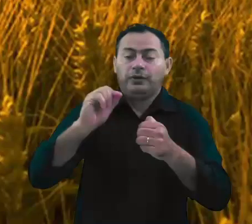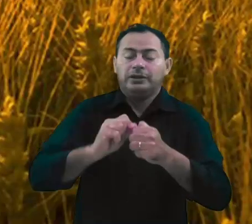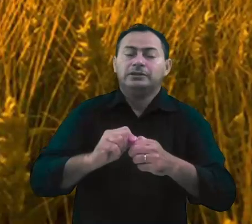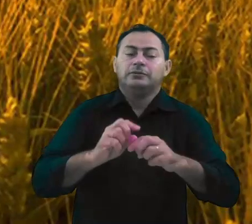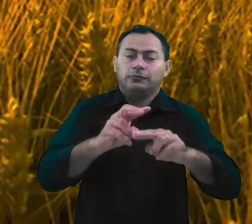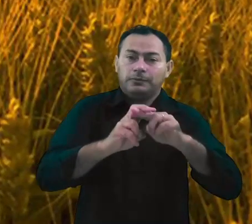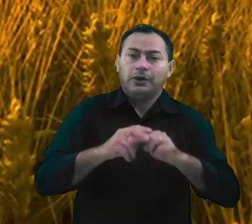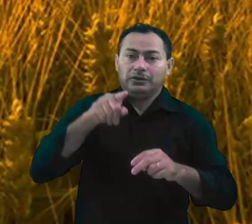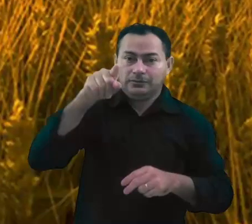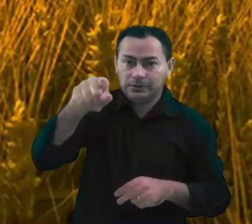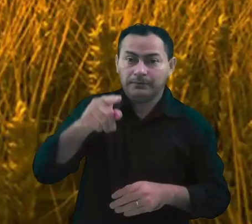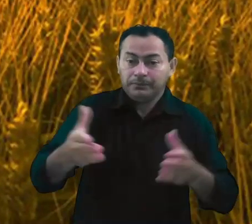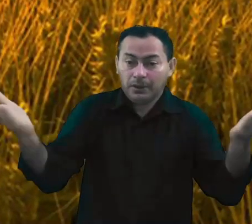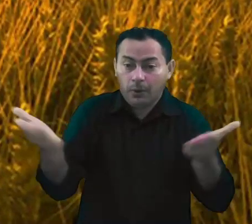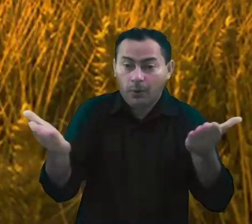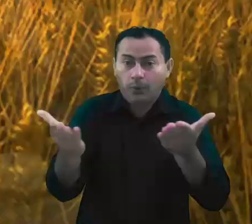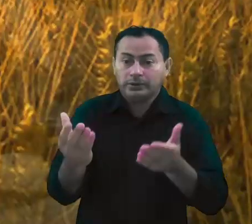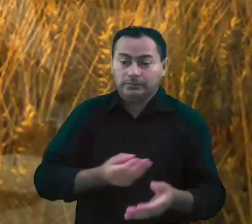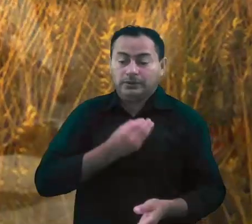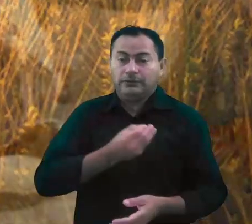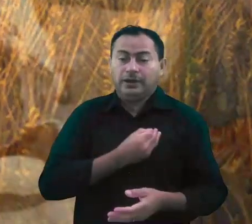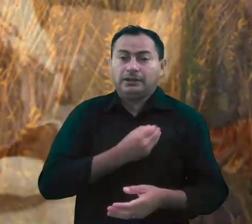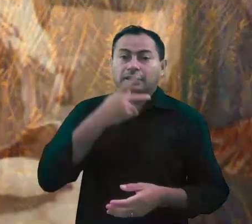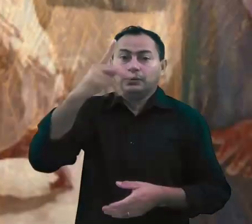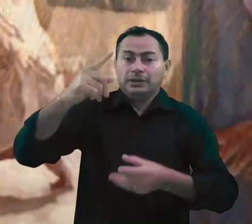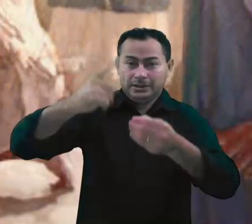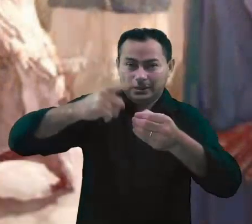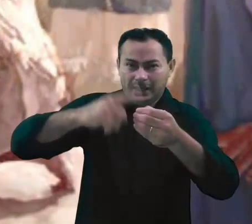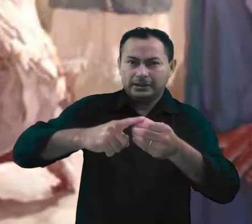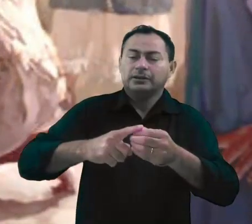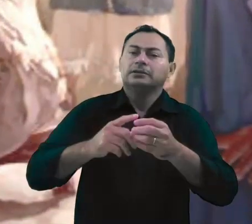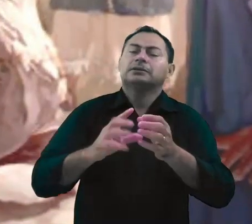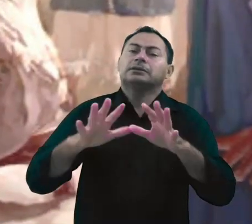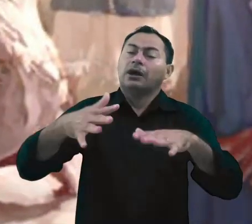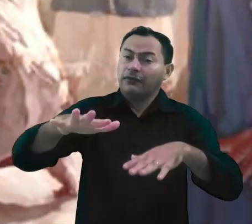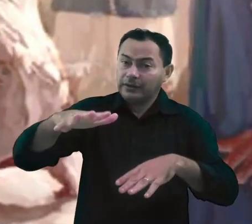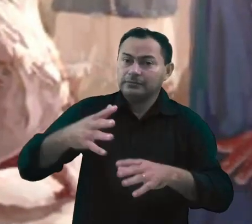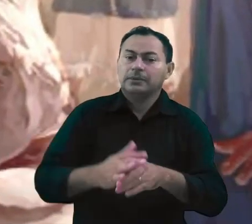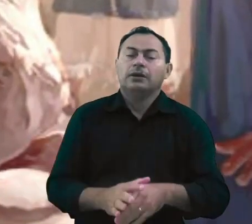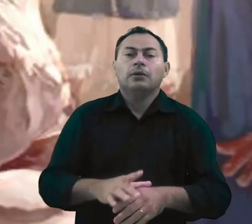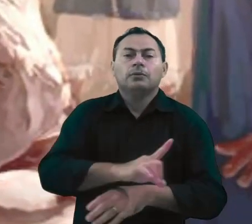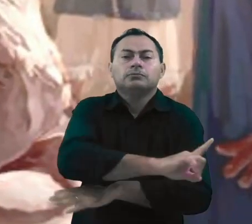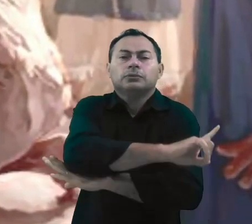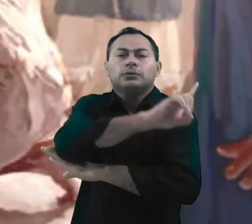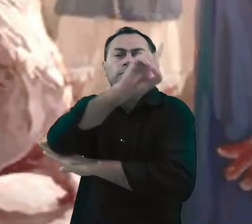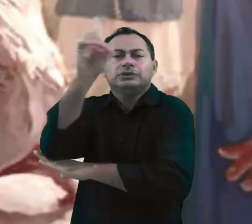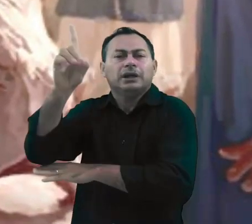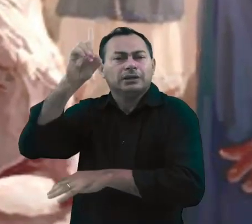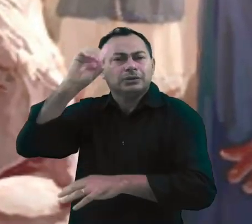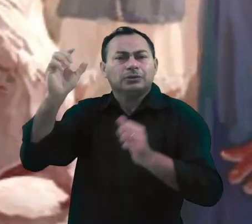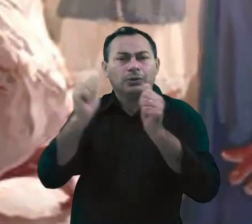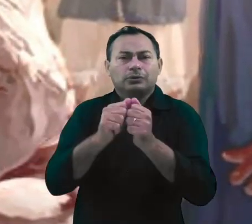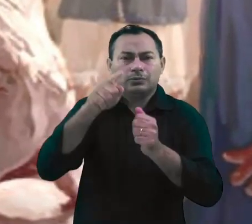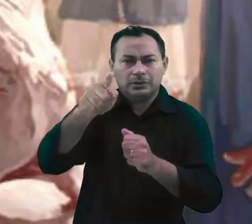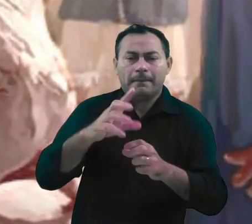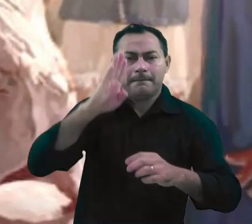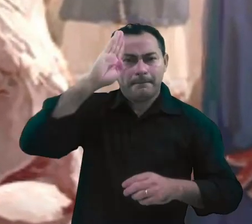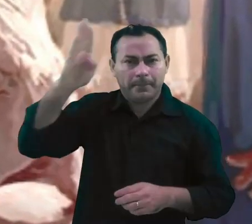fez, Ele fez por você. E se hoje Ele estivesse passando por sua cidade, Ele provavelmente passaria o dia todo com